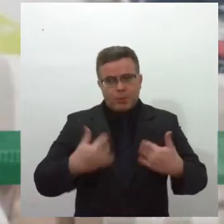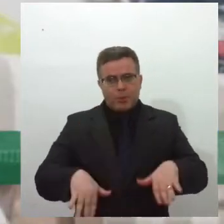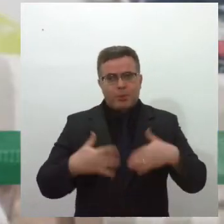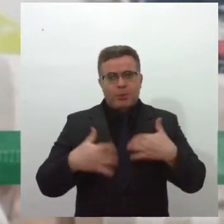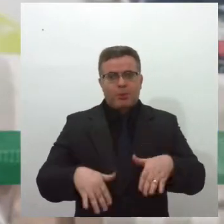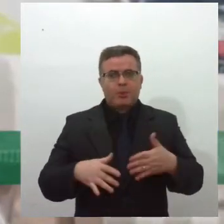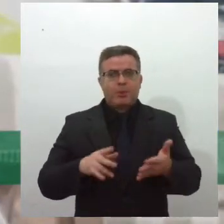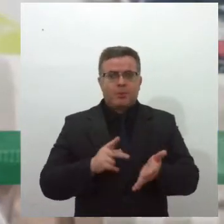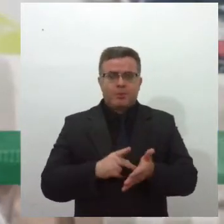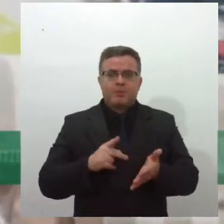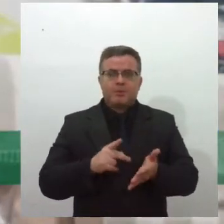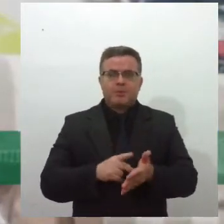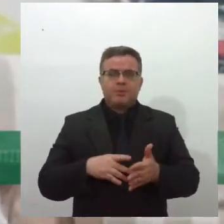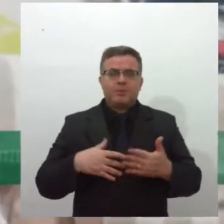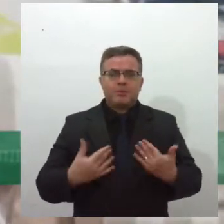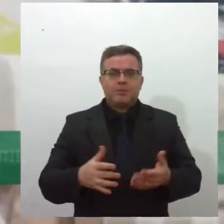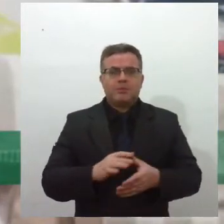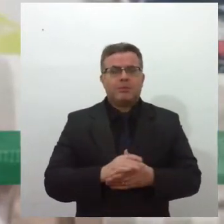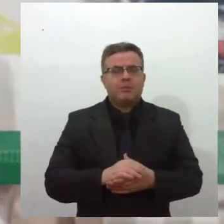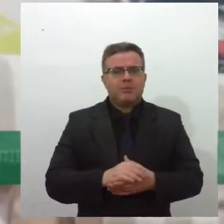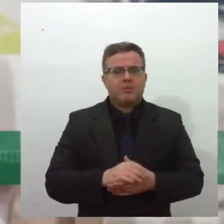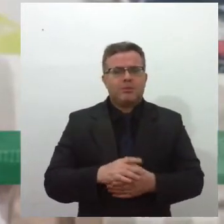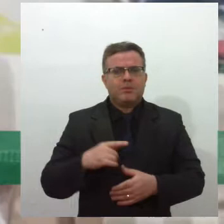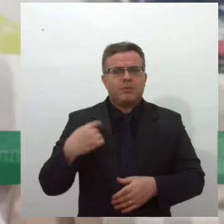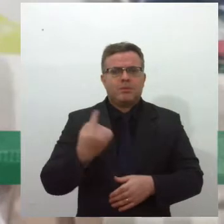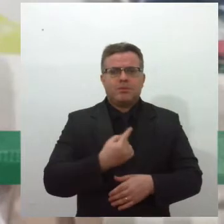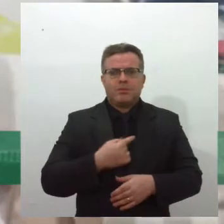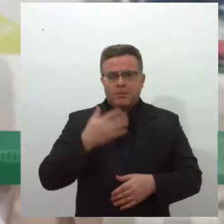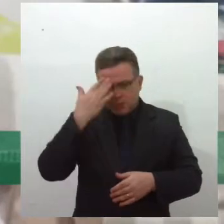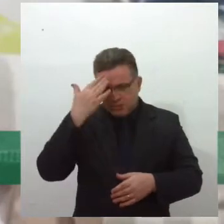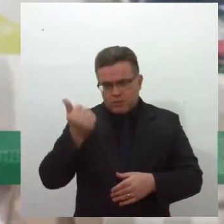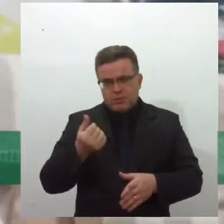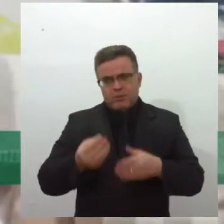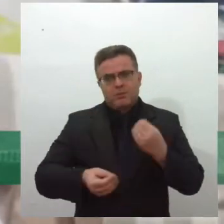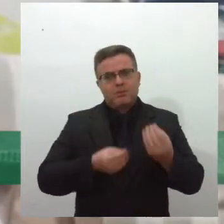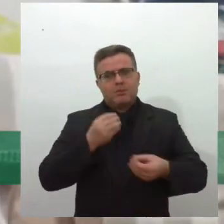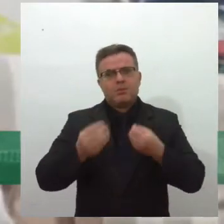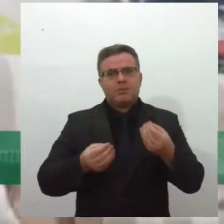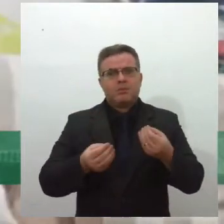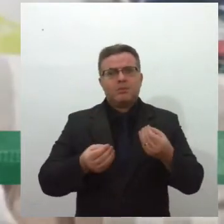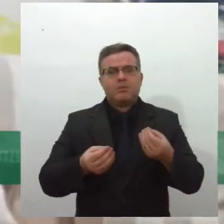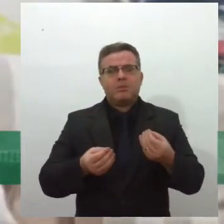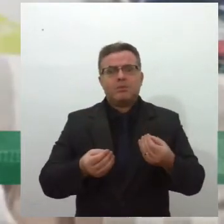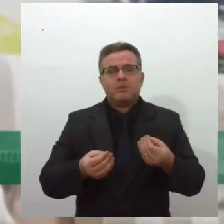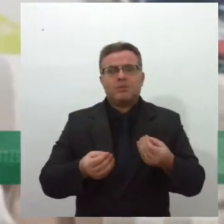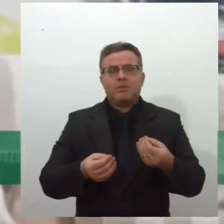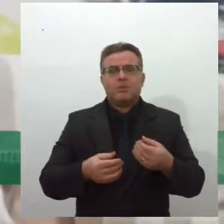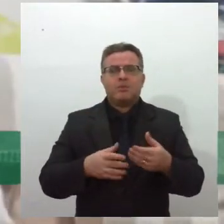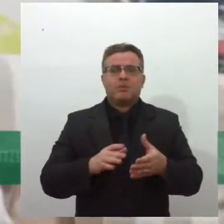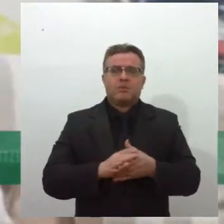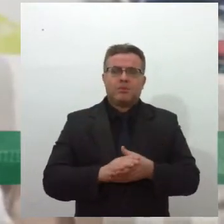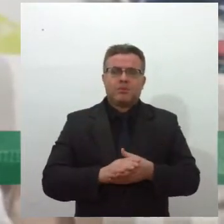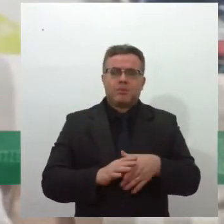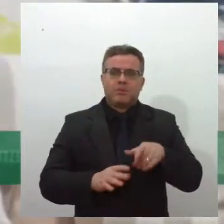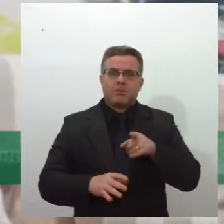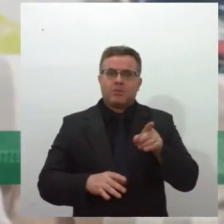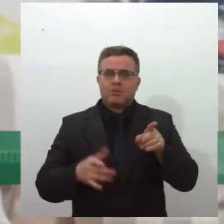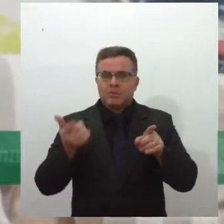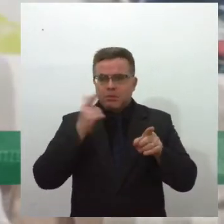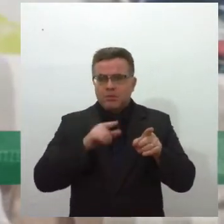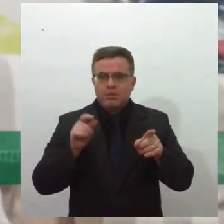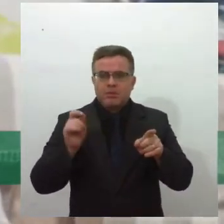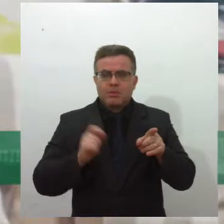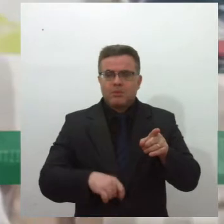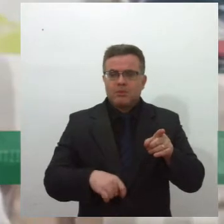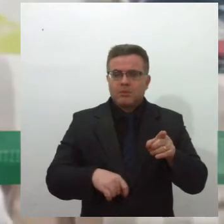mortalidade era muito alta, é muito alta, chega no Brasil aí acima de 50%, 80%, aqueles que conseguiram sobreviver, o nível